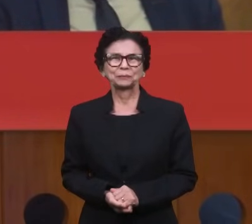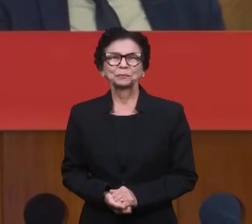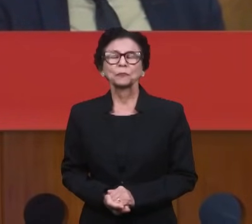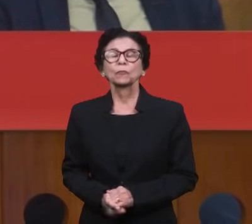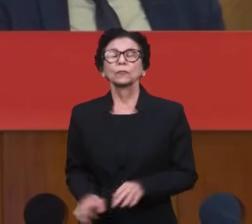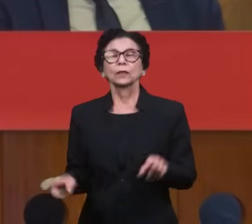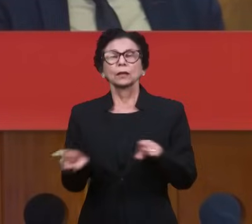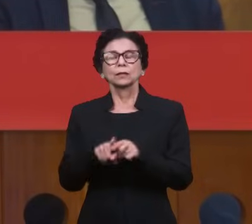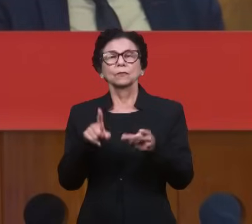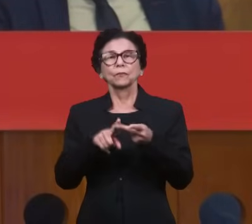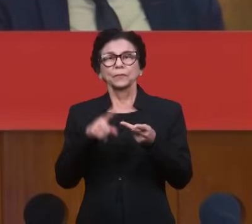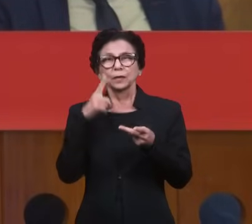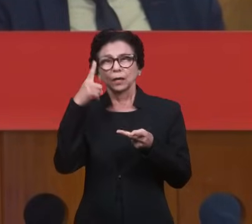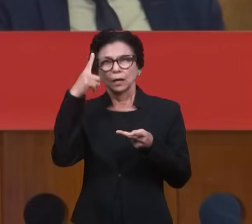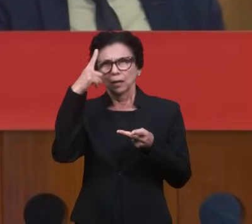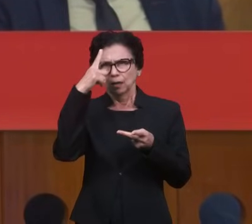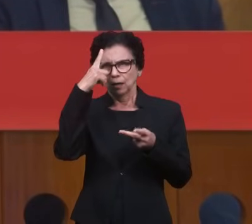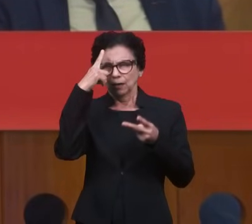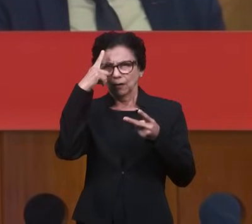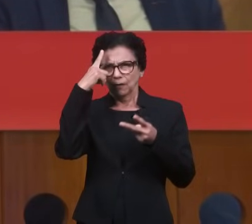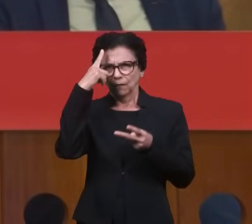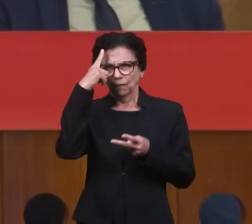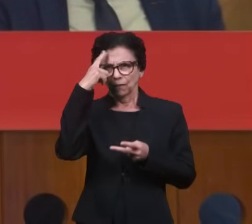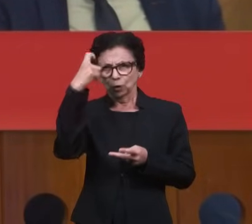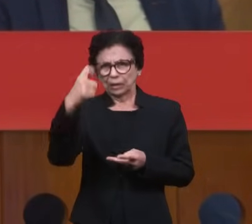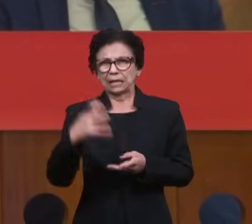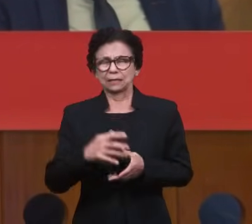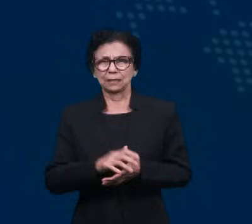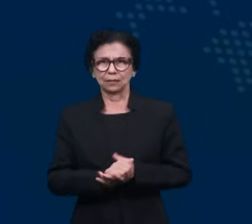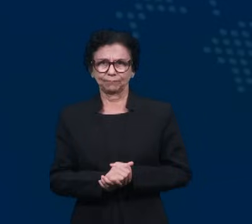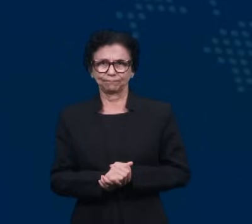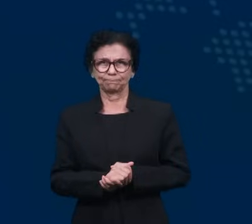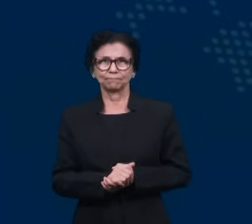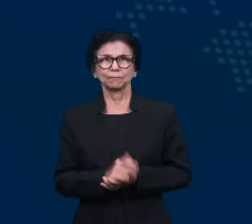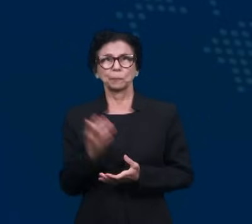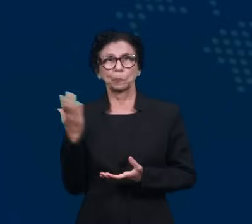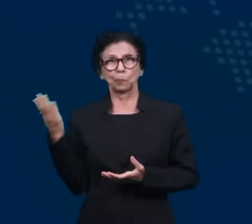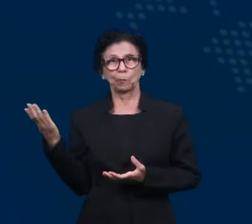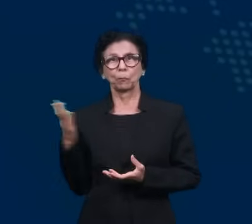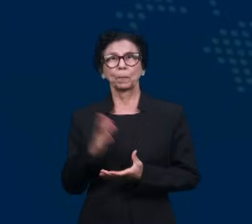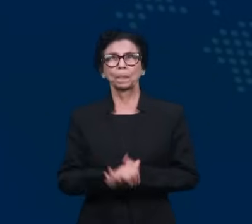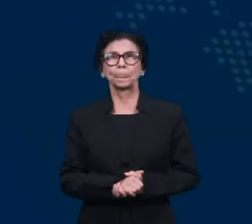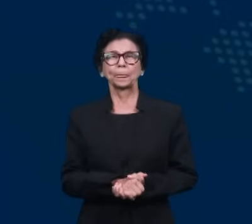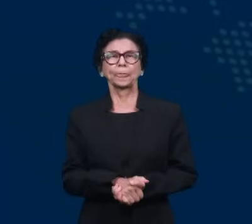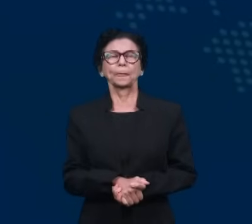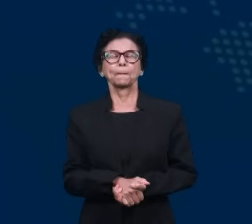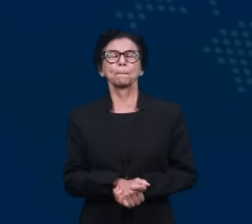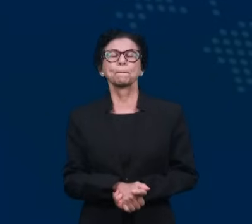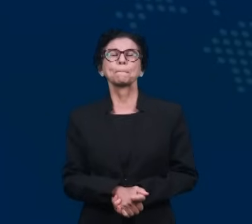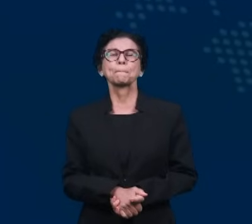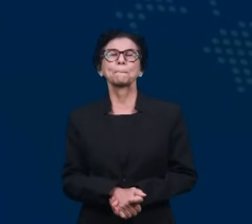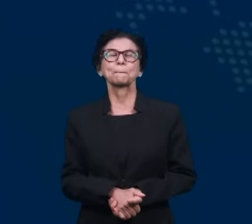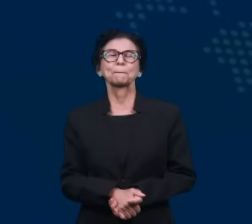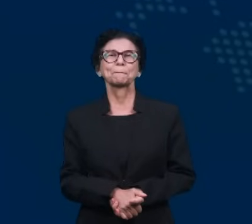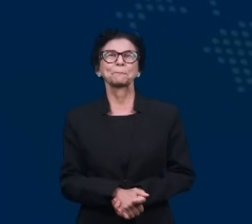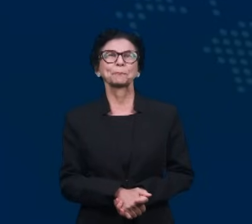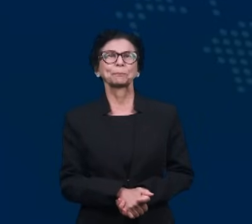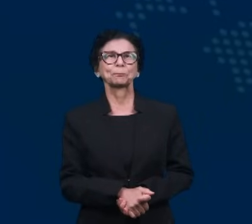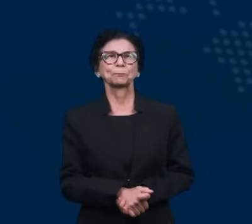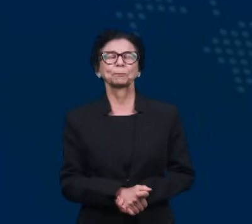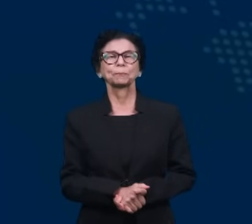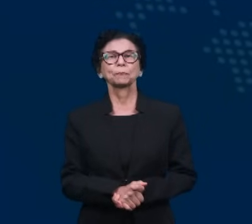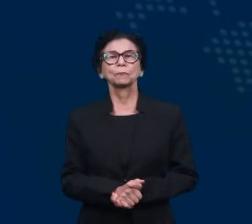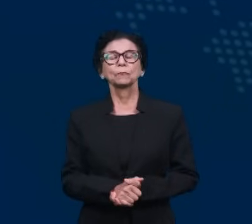Violência sem socorro. Põe um texto, por favor. Violência sem socorro. Vamos lá comigo. O que o profeta